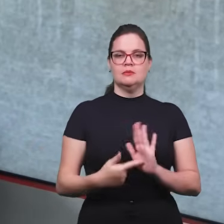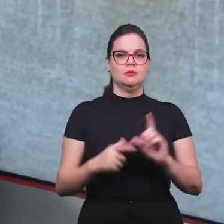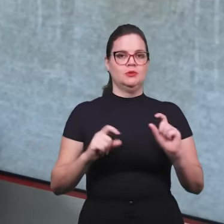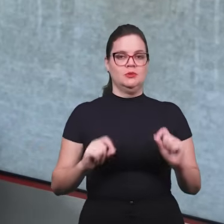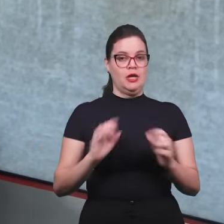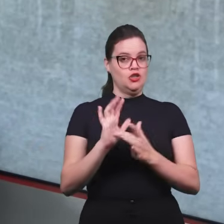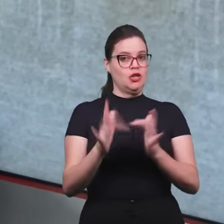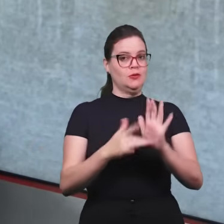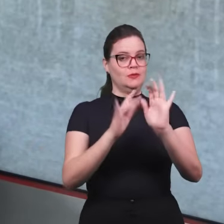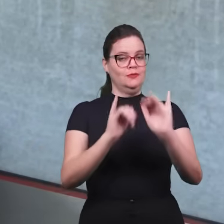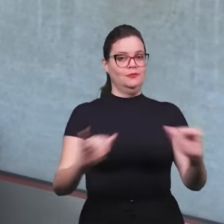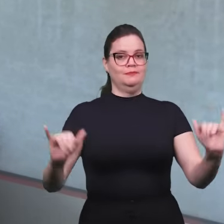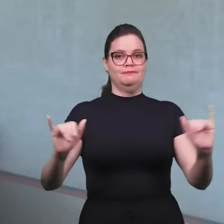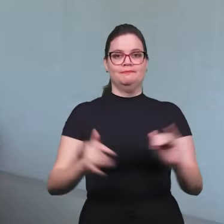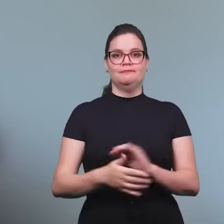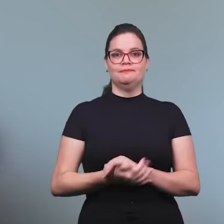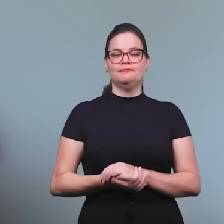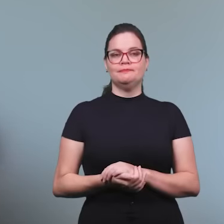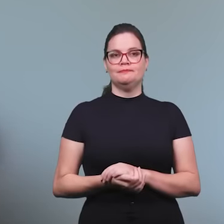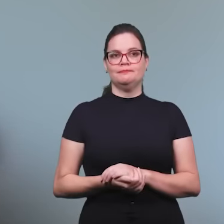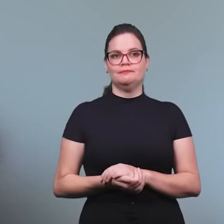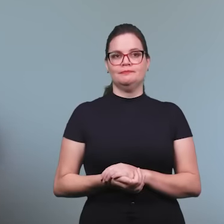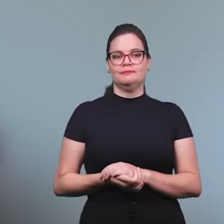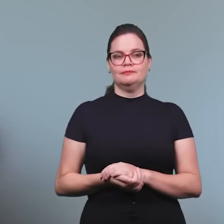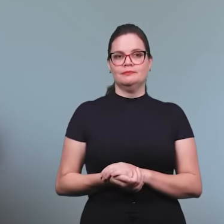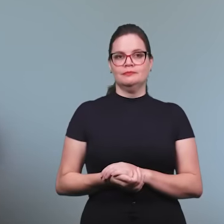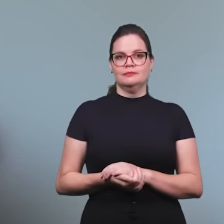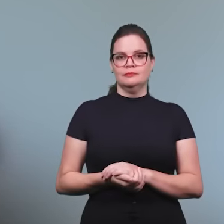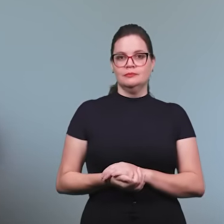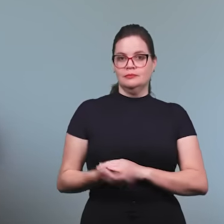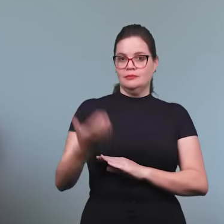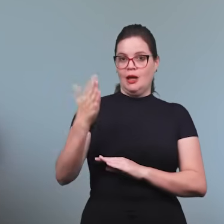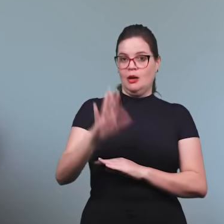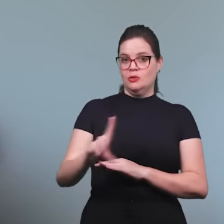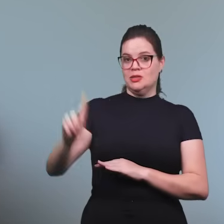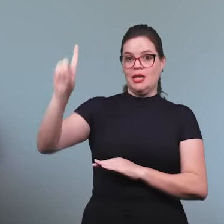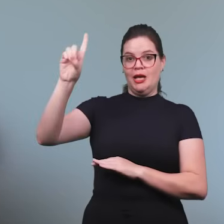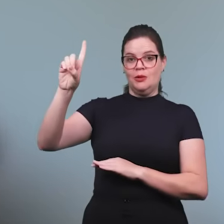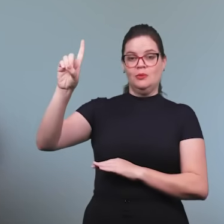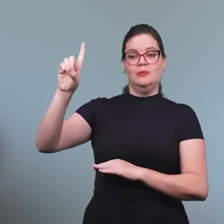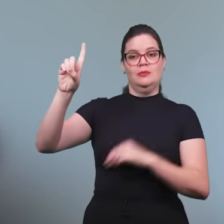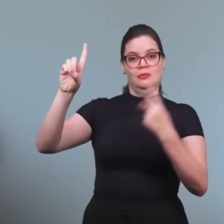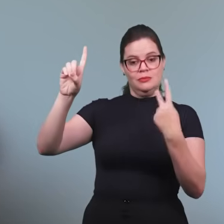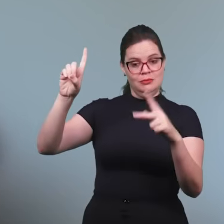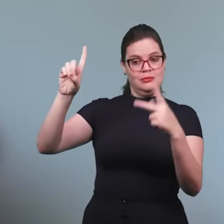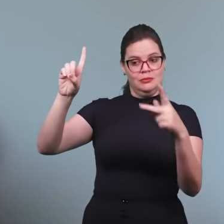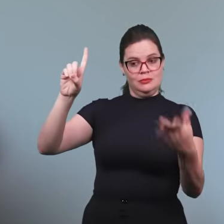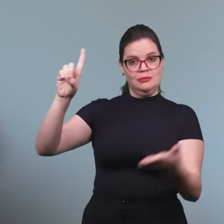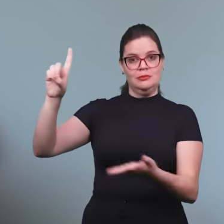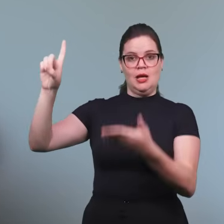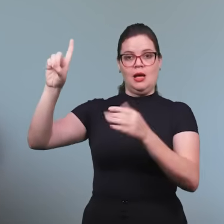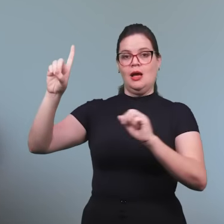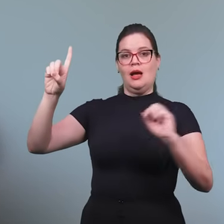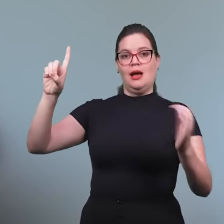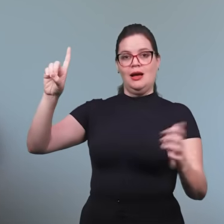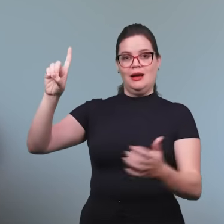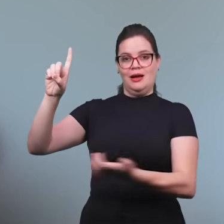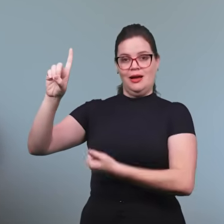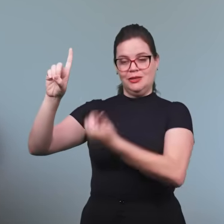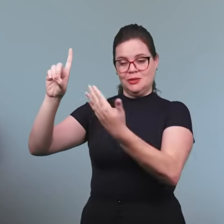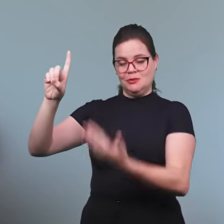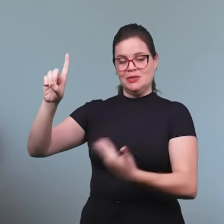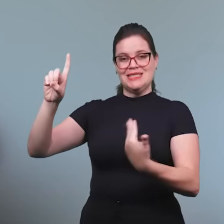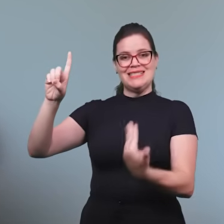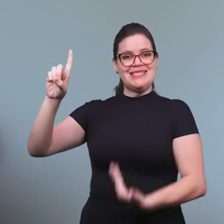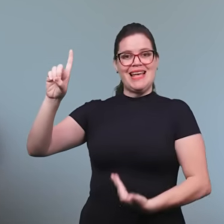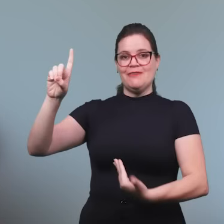o Senhor Jesus declara que ao Senhor teu Deus adorarás e só a